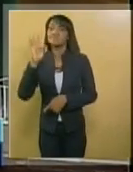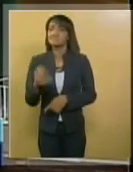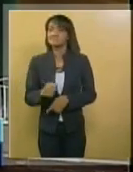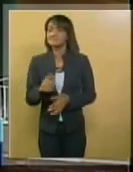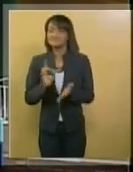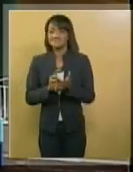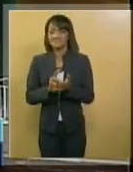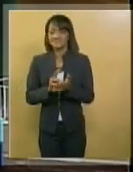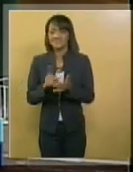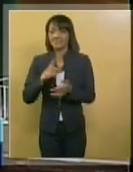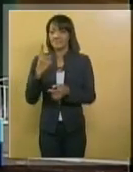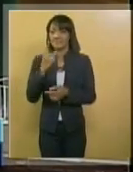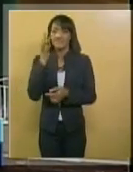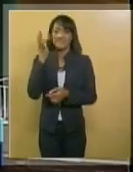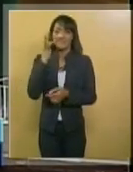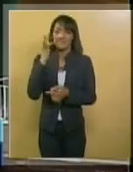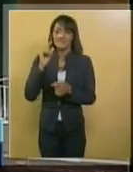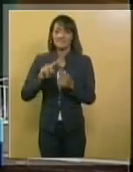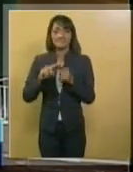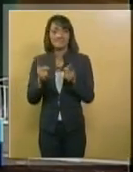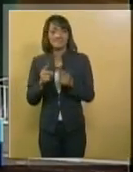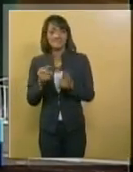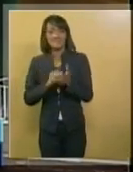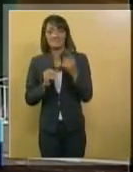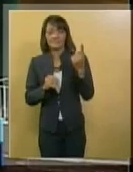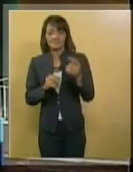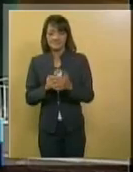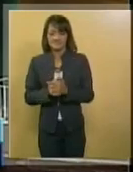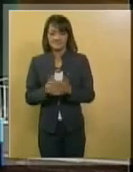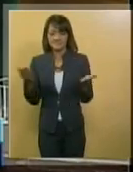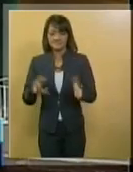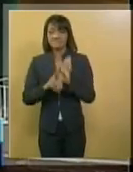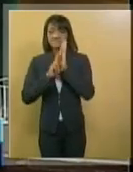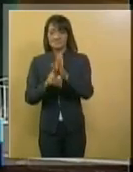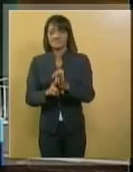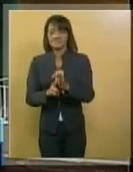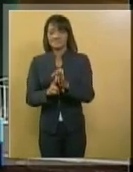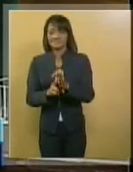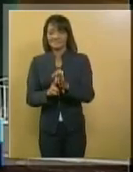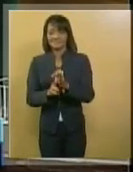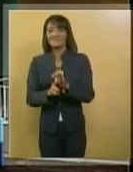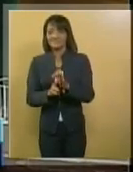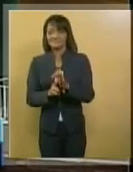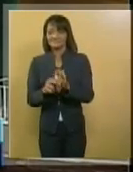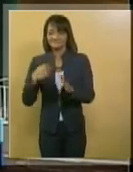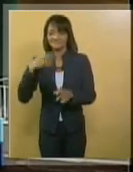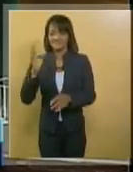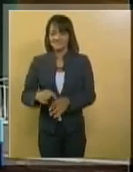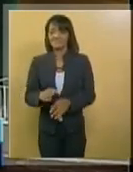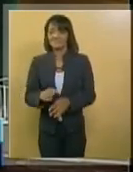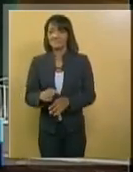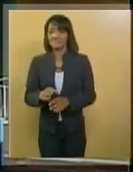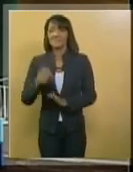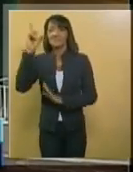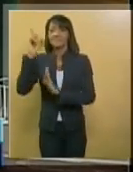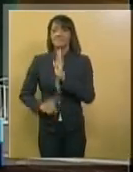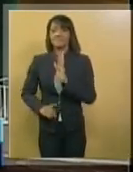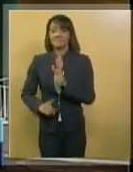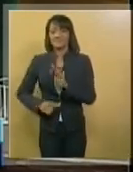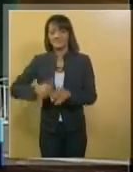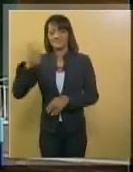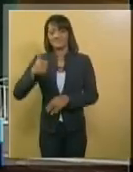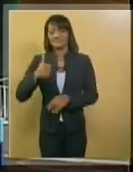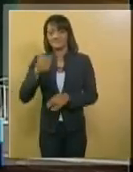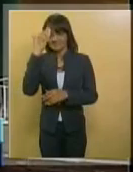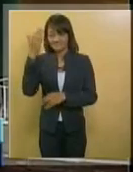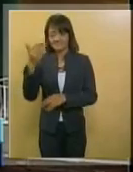fêmea, menos ele. Então, quem discursou para os senhores aqui nesta manhã foi a representante da última criação divina, defendendo os direitos da primeira criação divina.